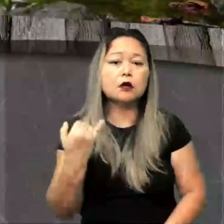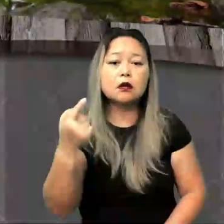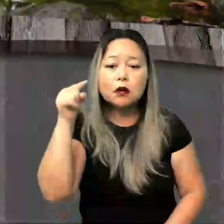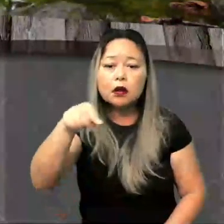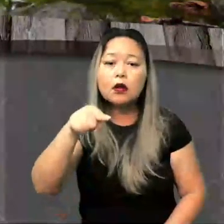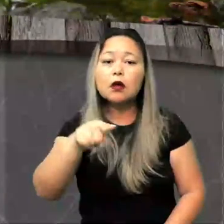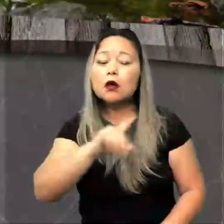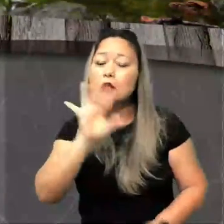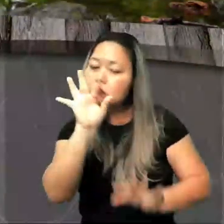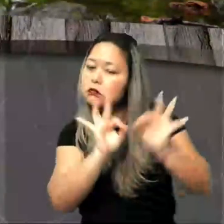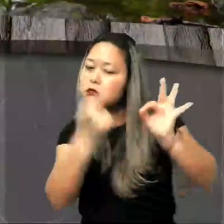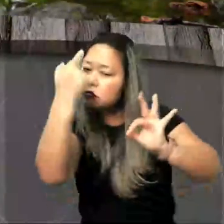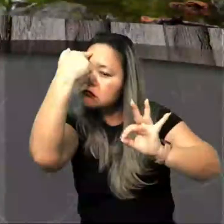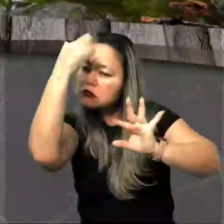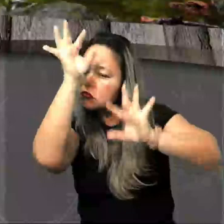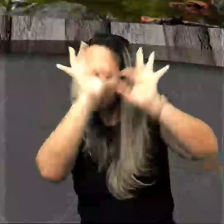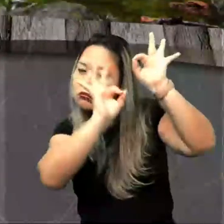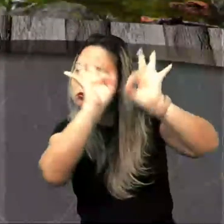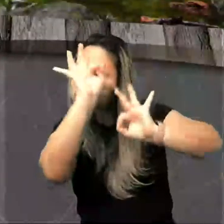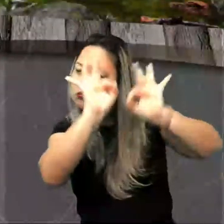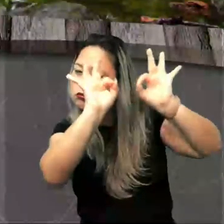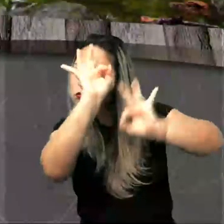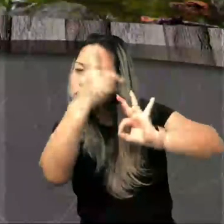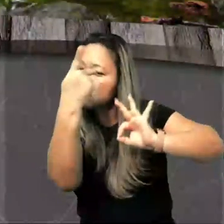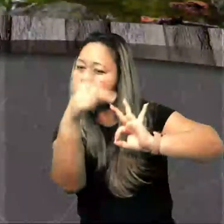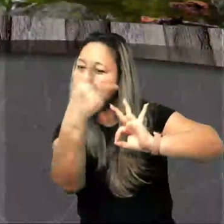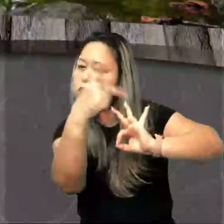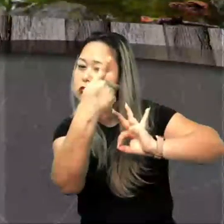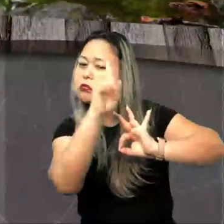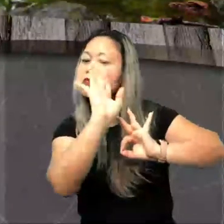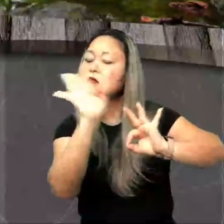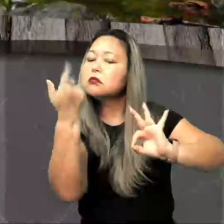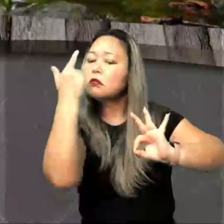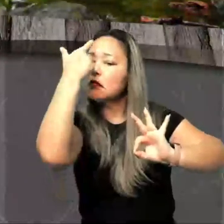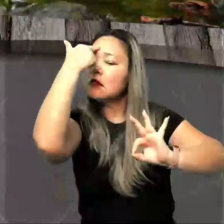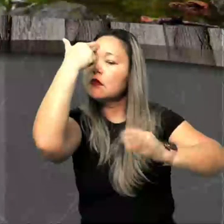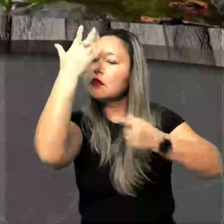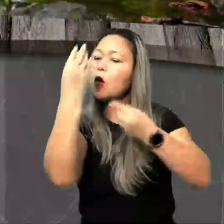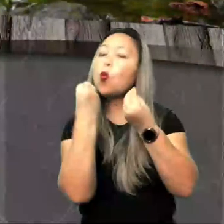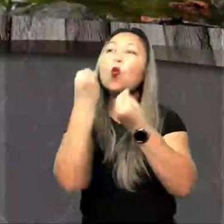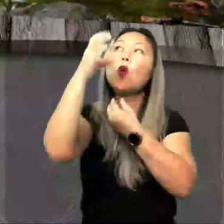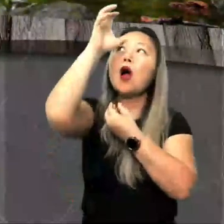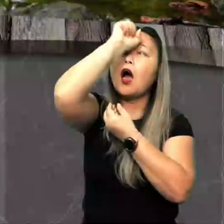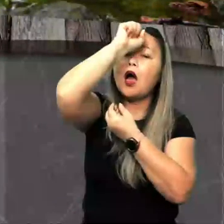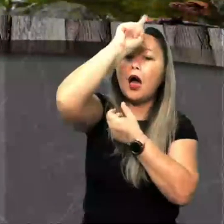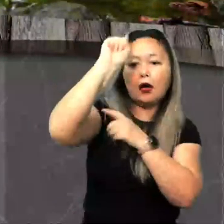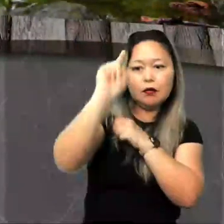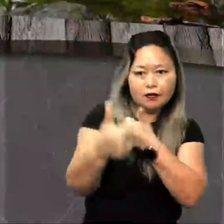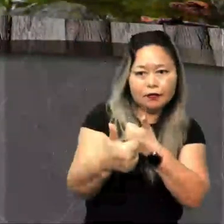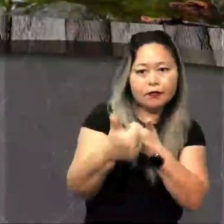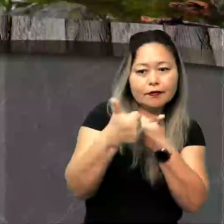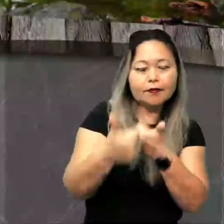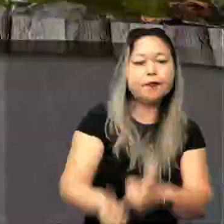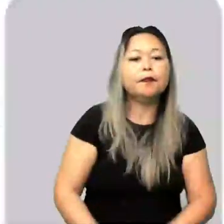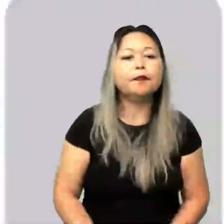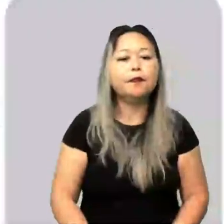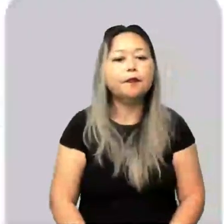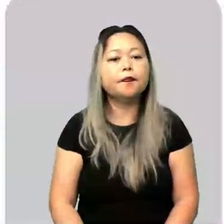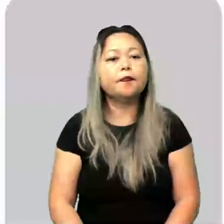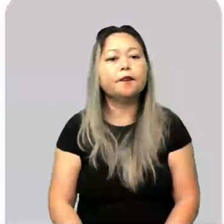aí, porque você vai construindo. Você mesmo vai construindo a sua forma de aprendizado, tá bom? Vamos lá,